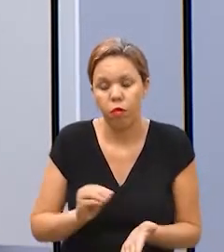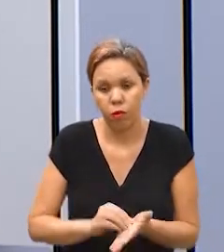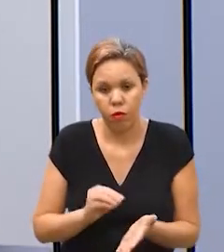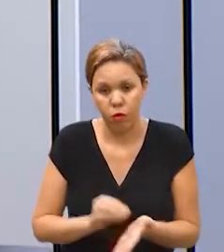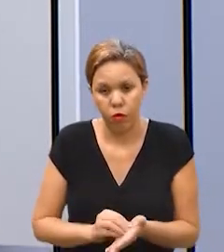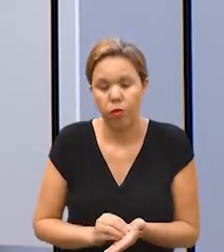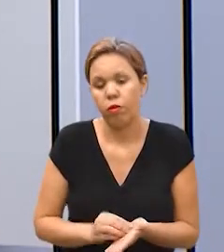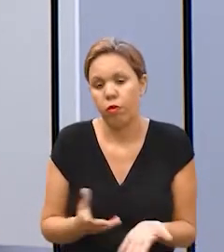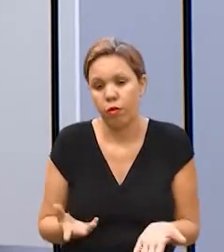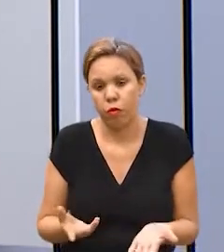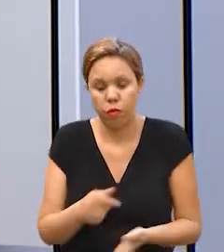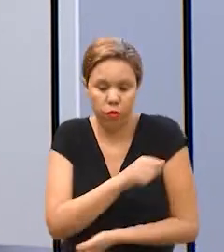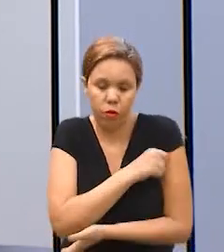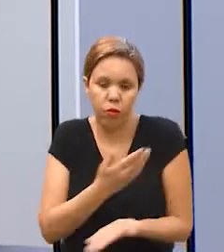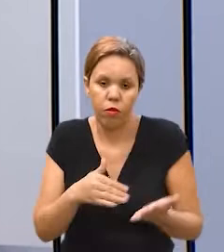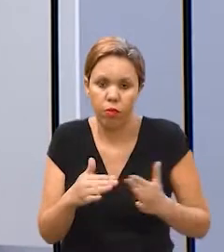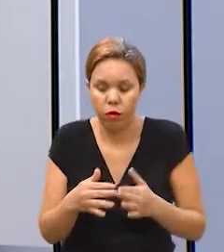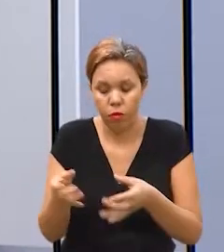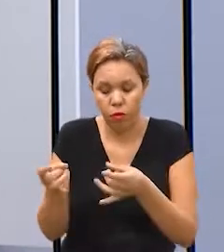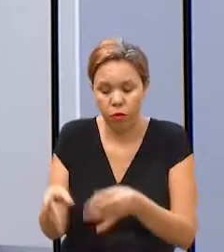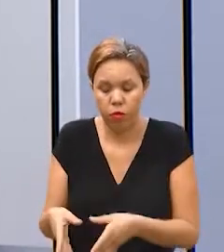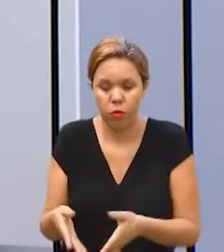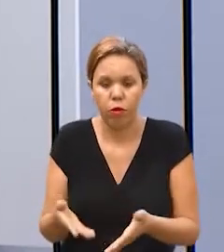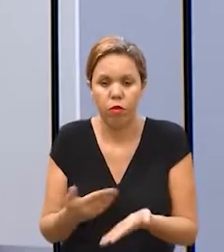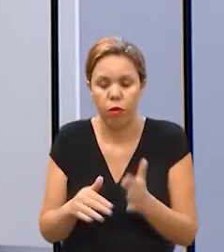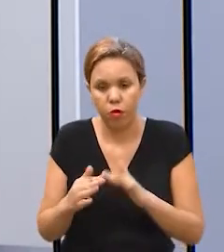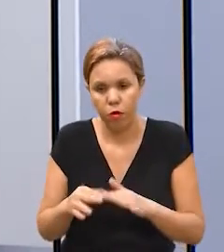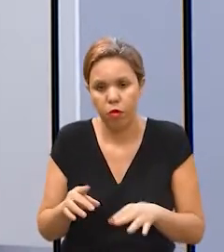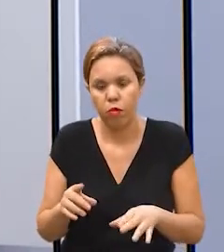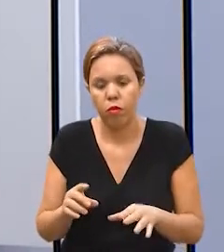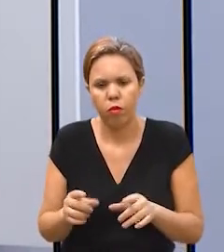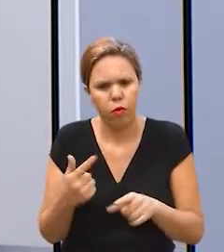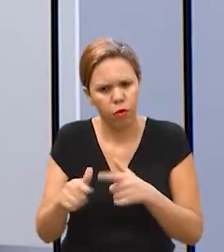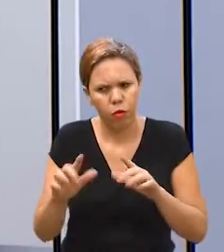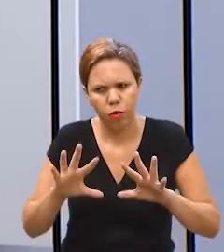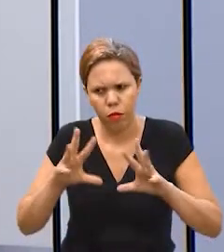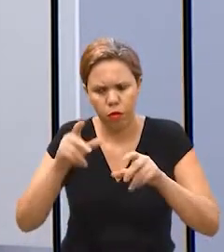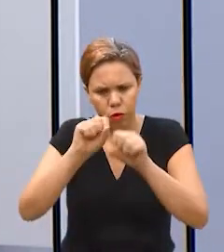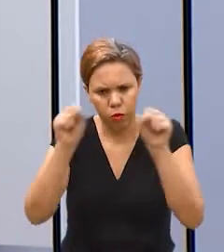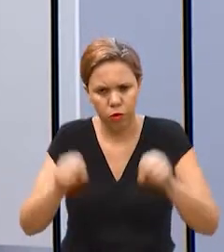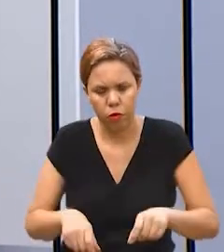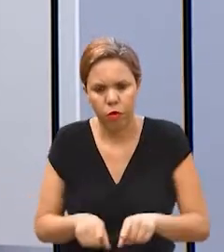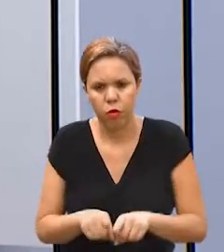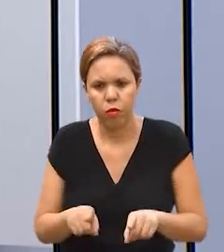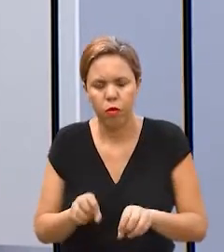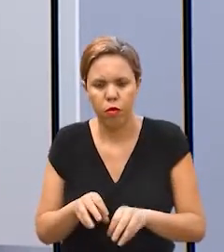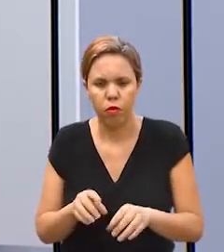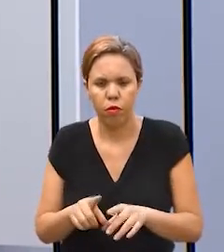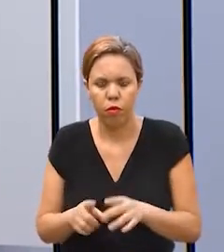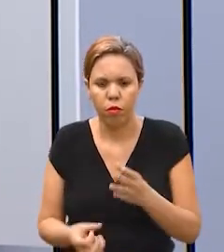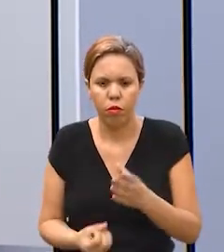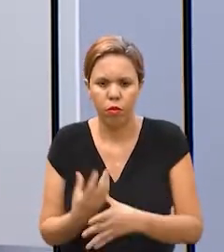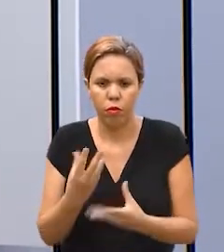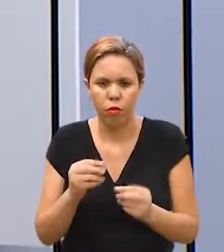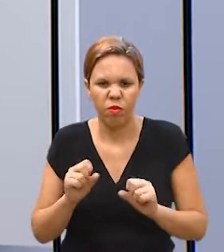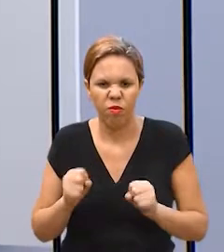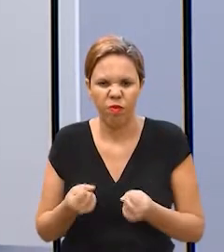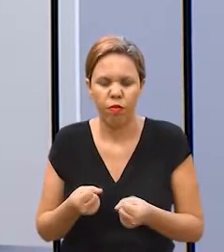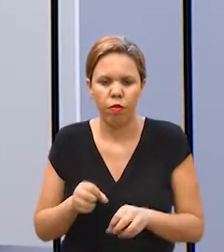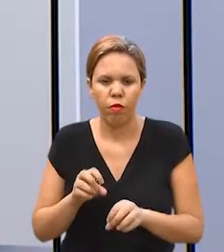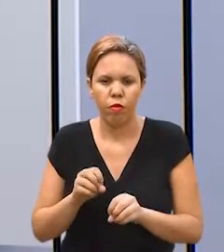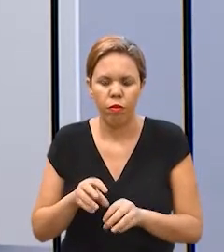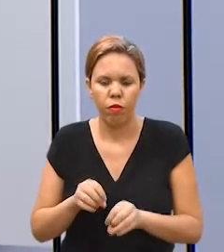Porque ele é um problema que existe no sistema educacional como um todo, mas ele acontece de maneira mais forte na educação de